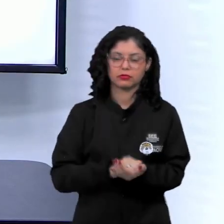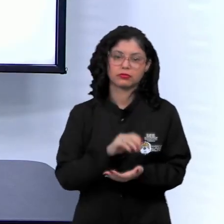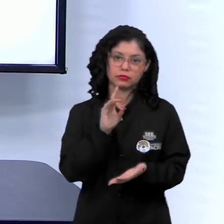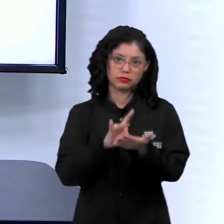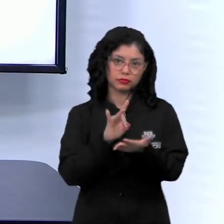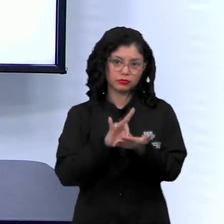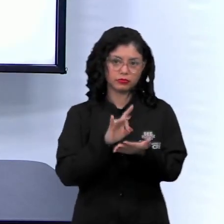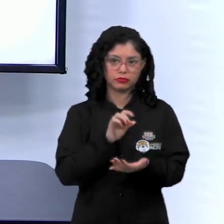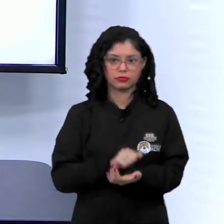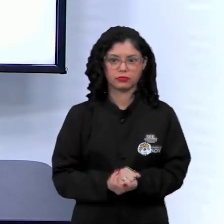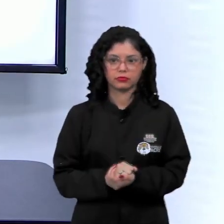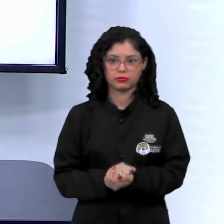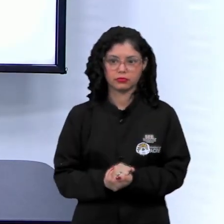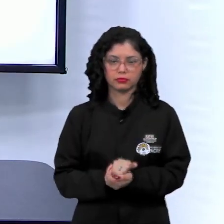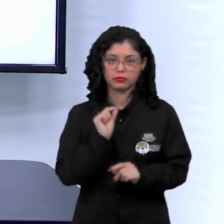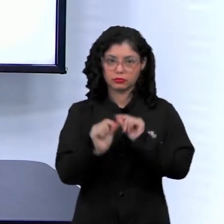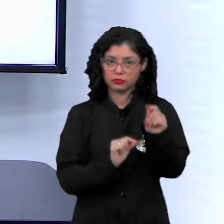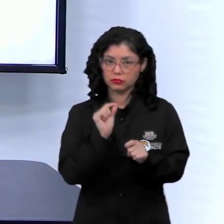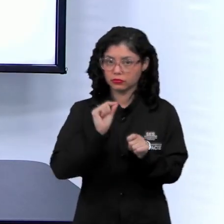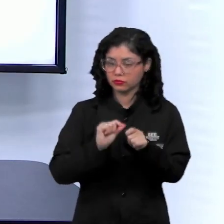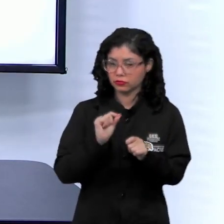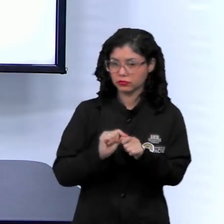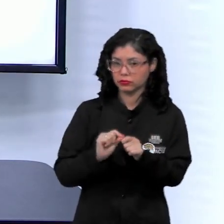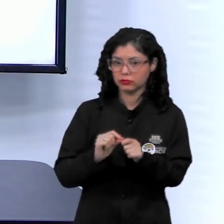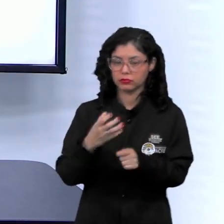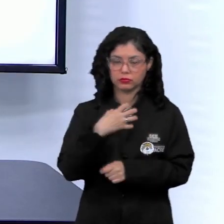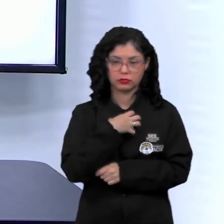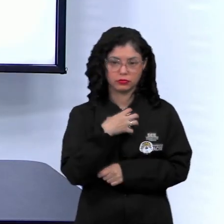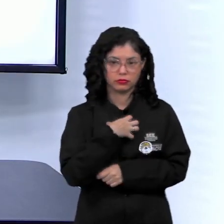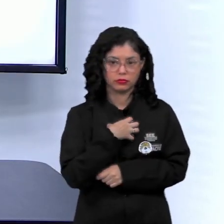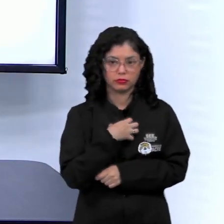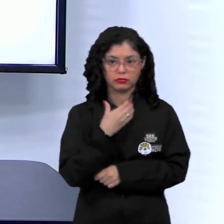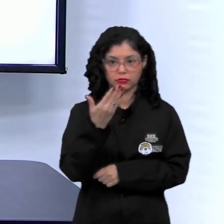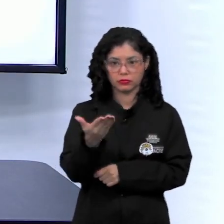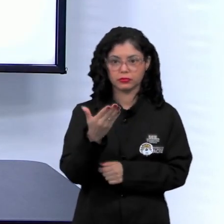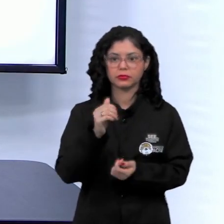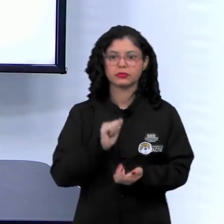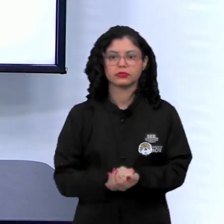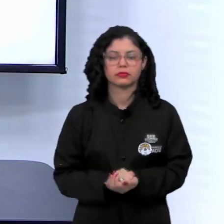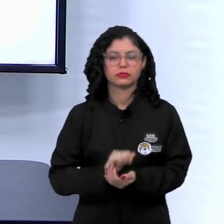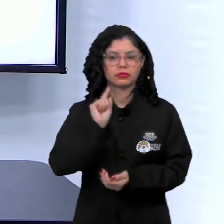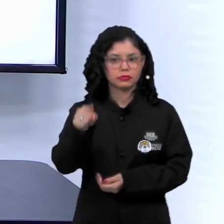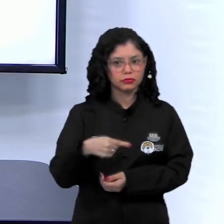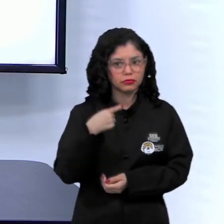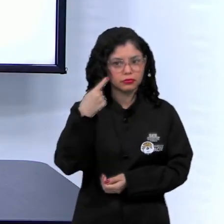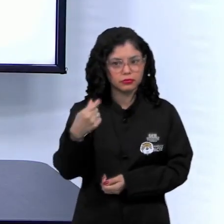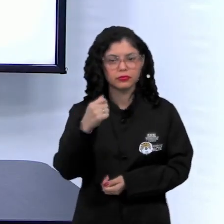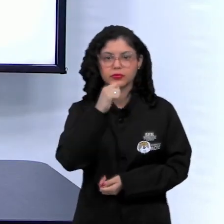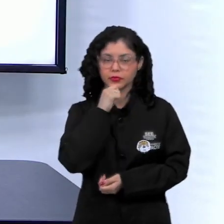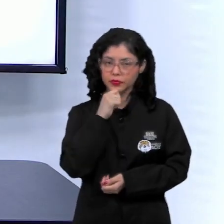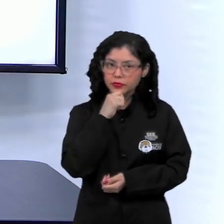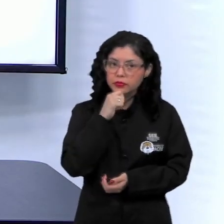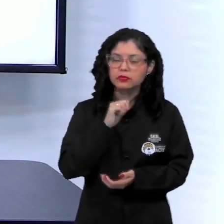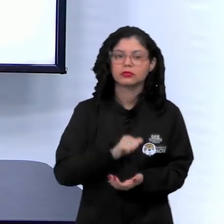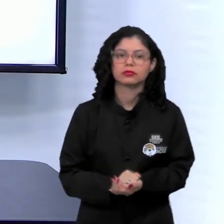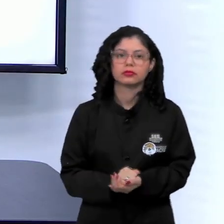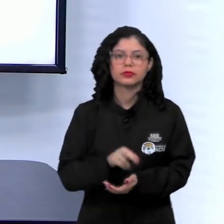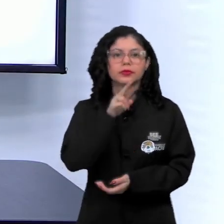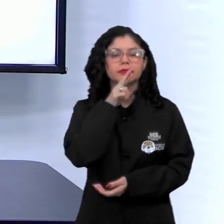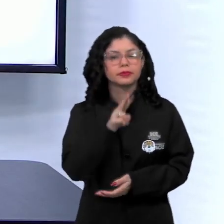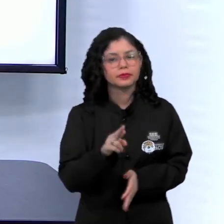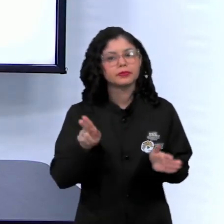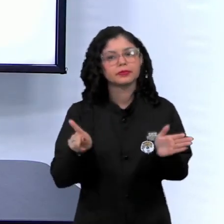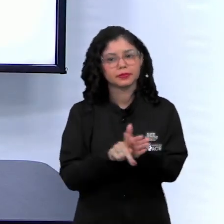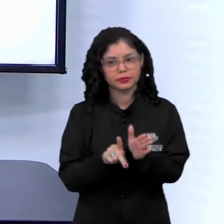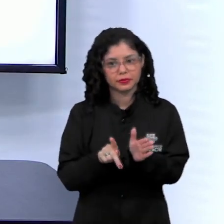é verdadeiro? O que é que faz sentido ou não para vocês? Então, depois que vocês